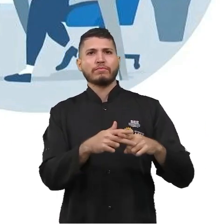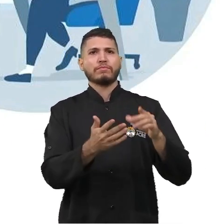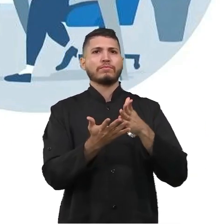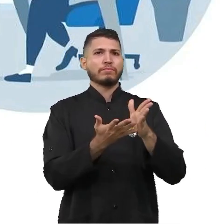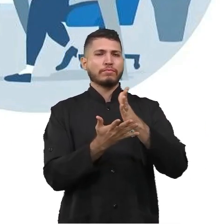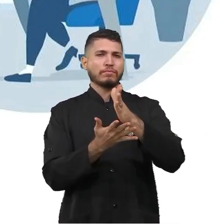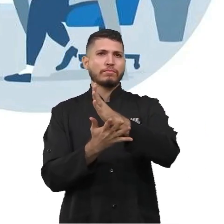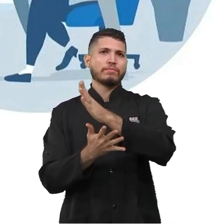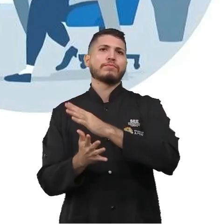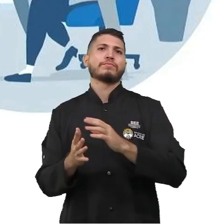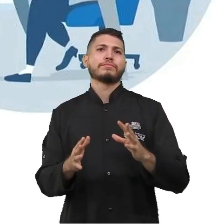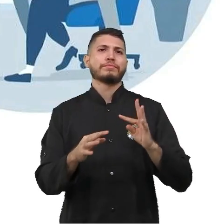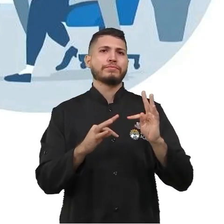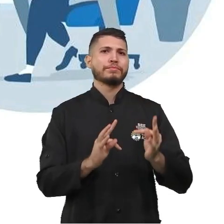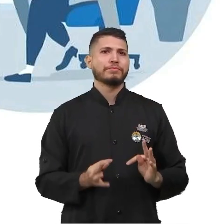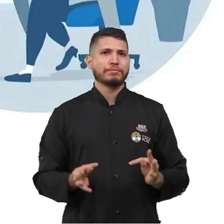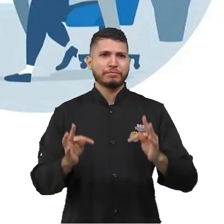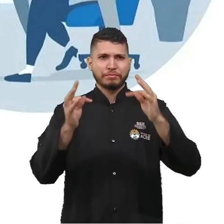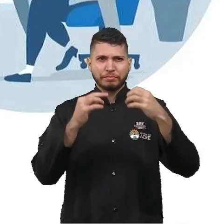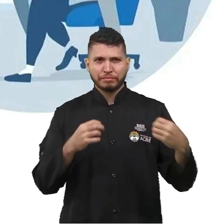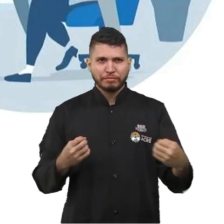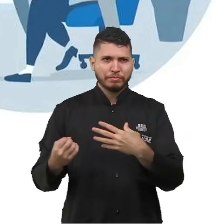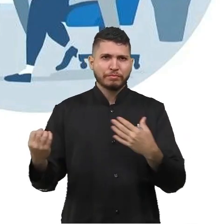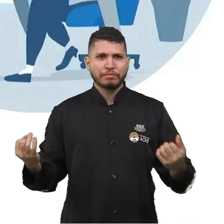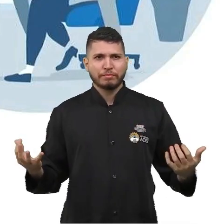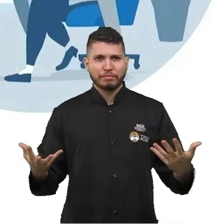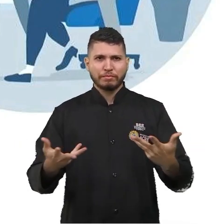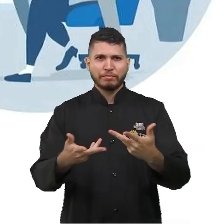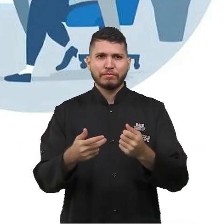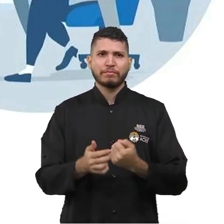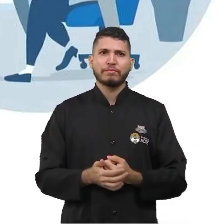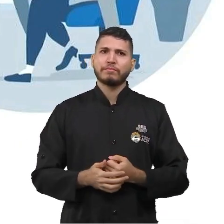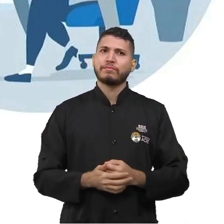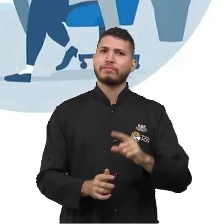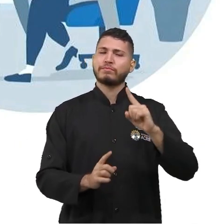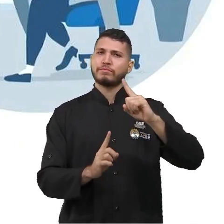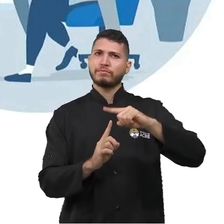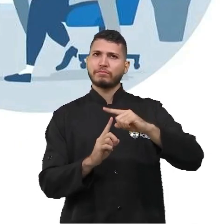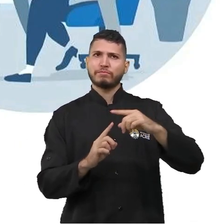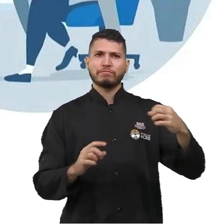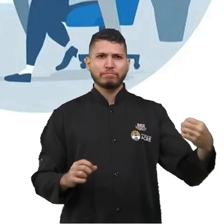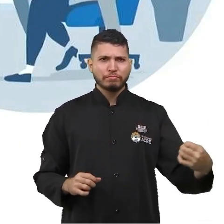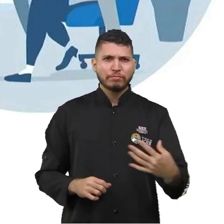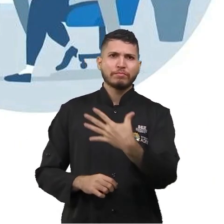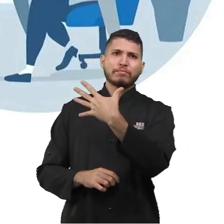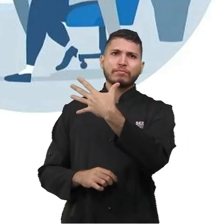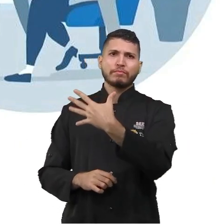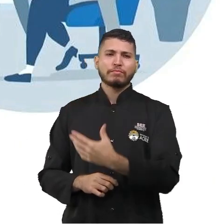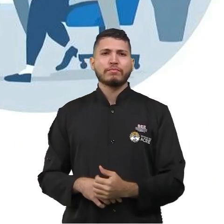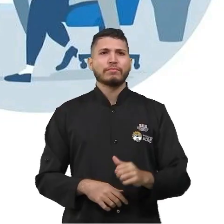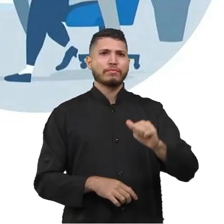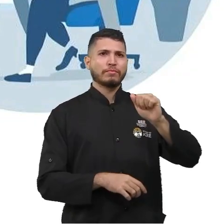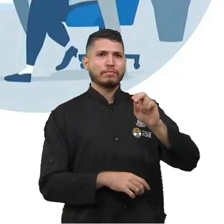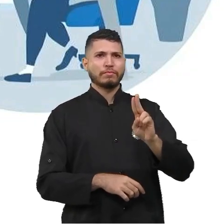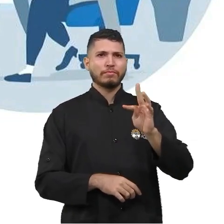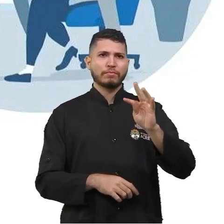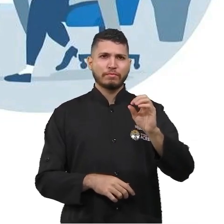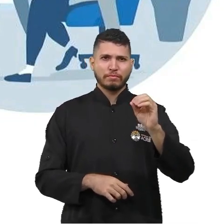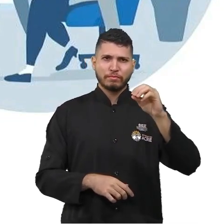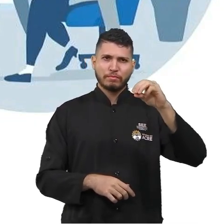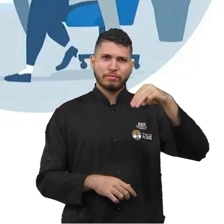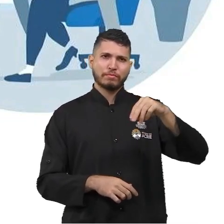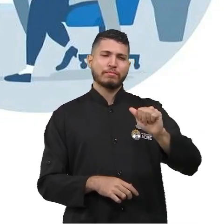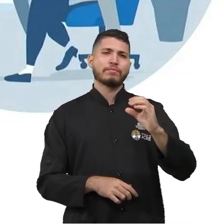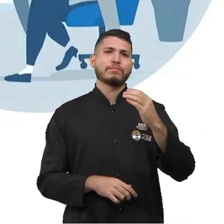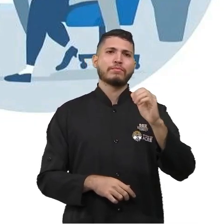tendências tecnológicas, novas habilidades e modelos inovadores. A automação, a IA, que é a